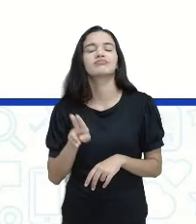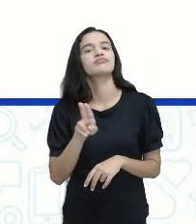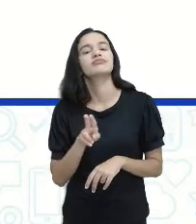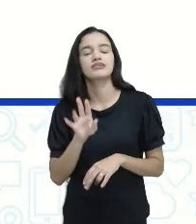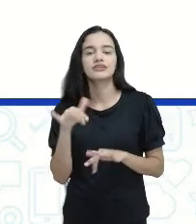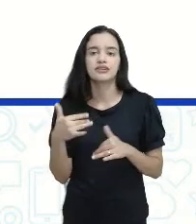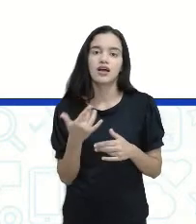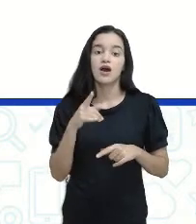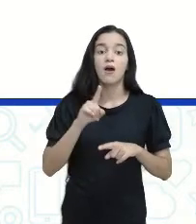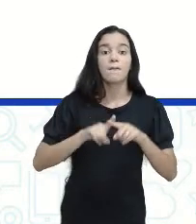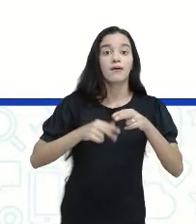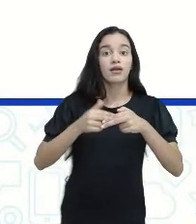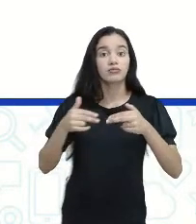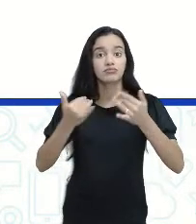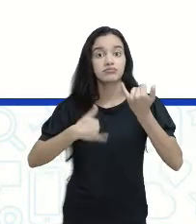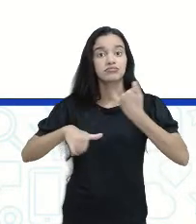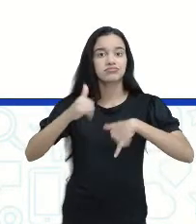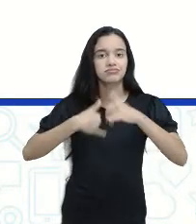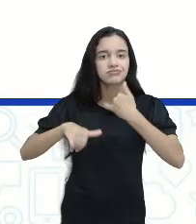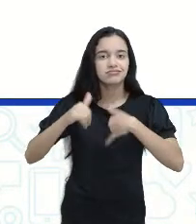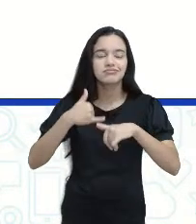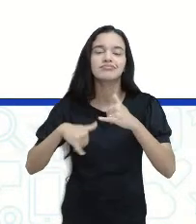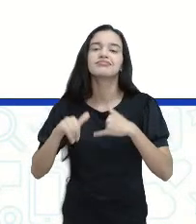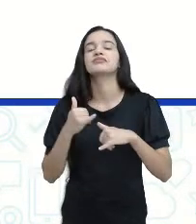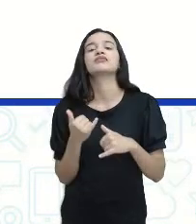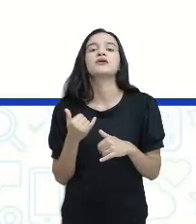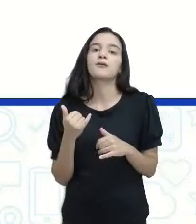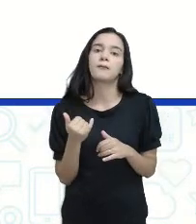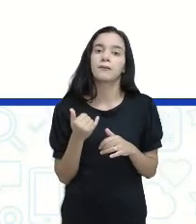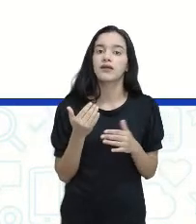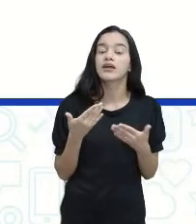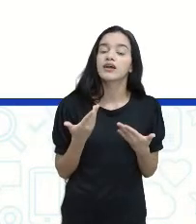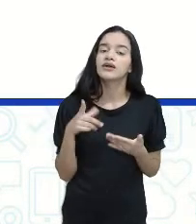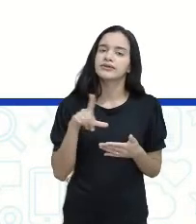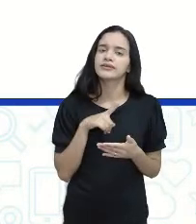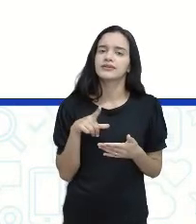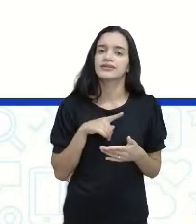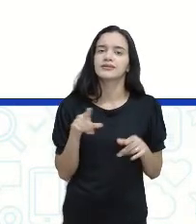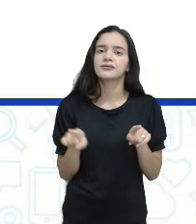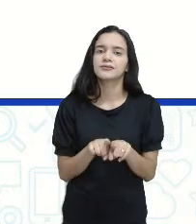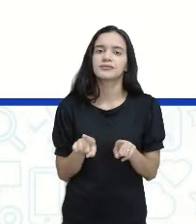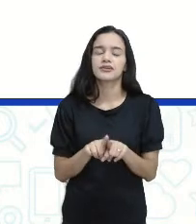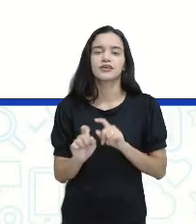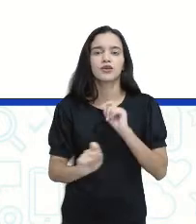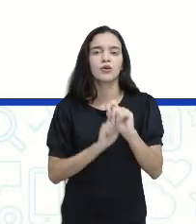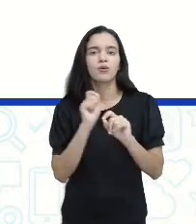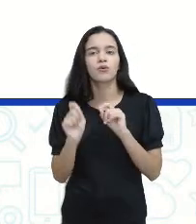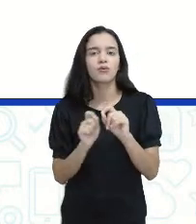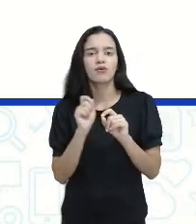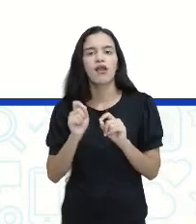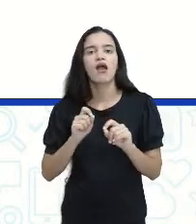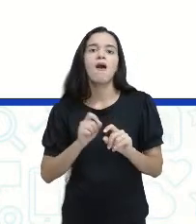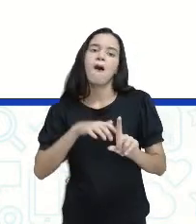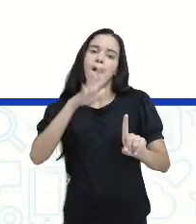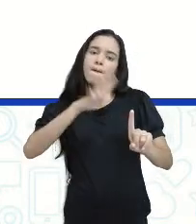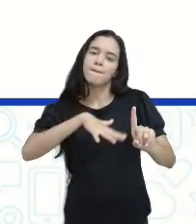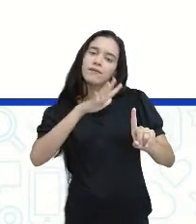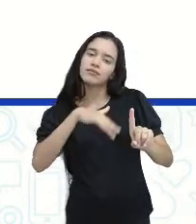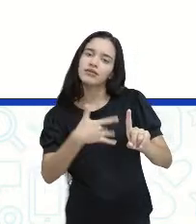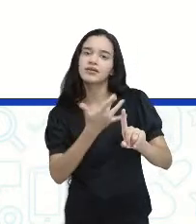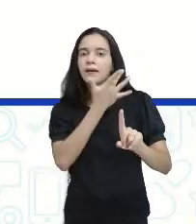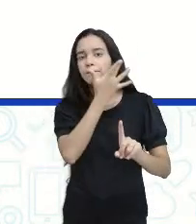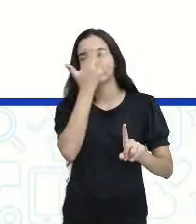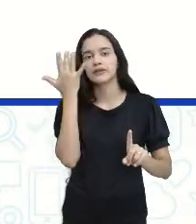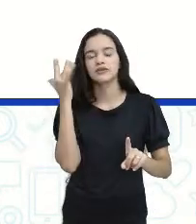elemento químico, tá certo? De onde ele foi retirado. Aí tem também homenagens, né, a pessoas,